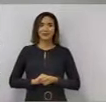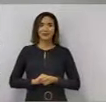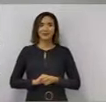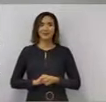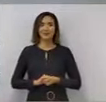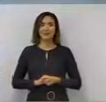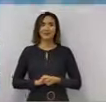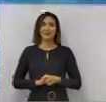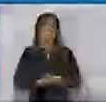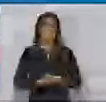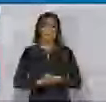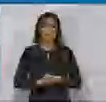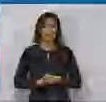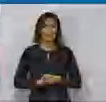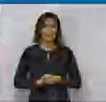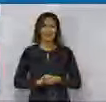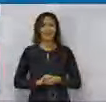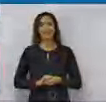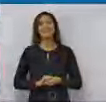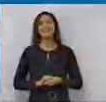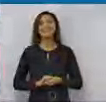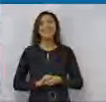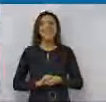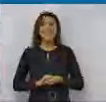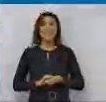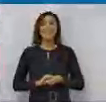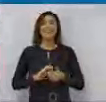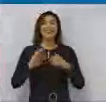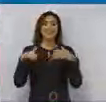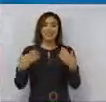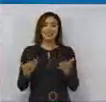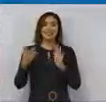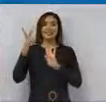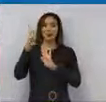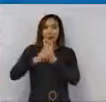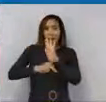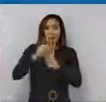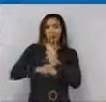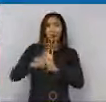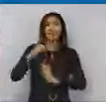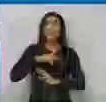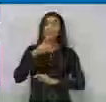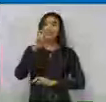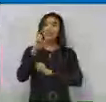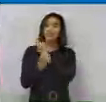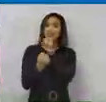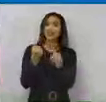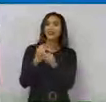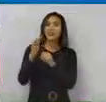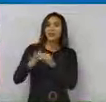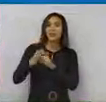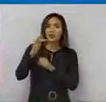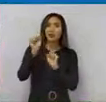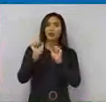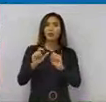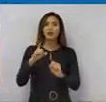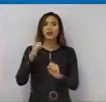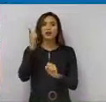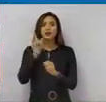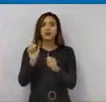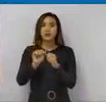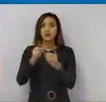ser executadas num prazo de 5 anos. Então, esse projeto, ele tem 5 anos para poder ser